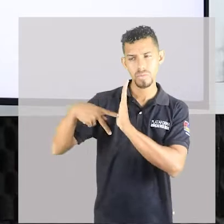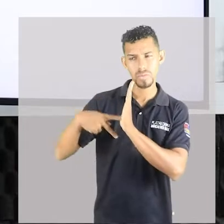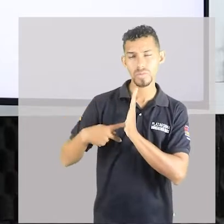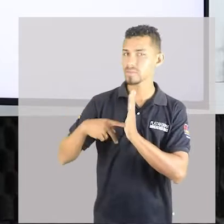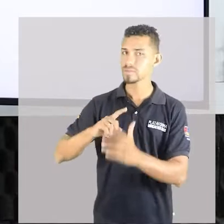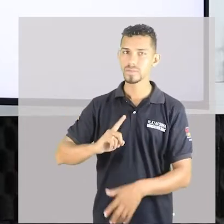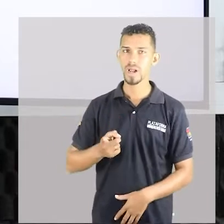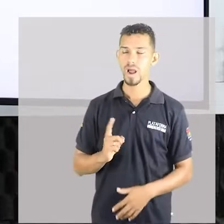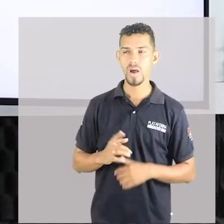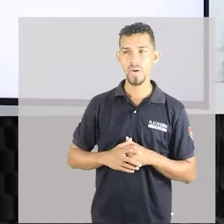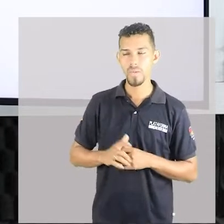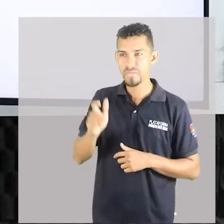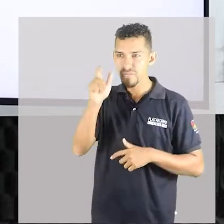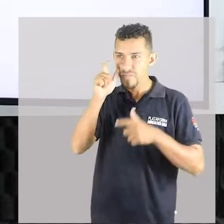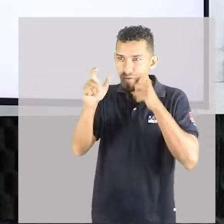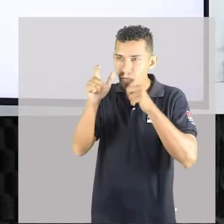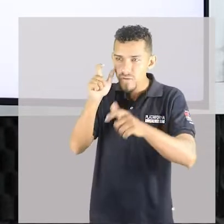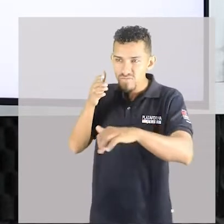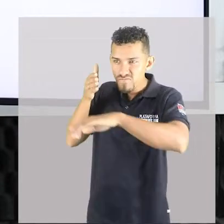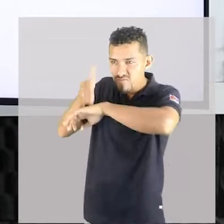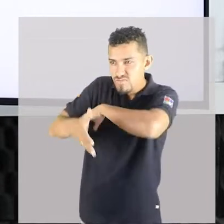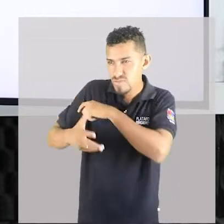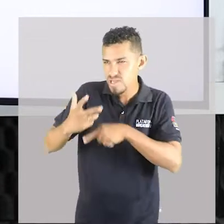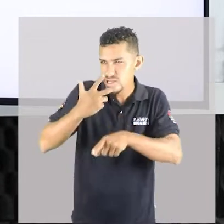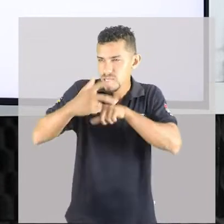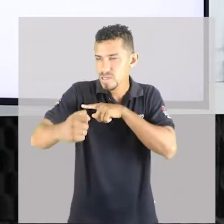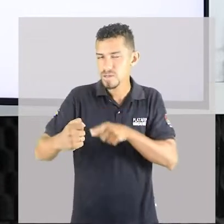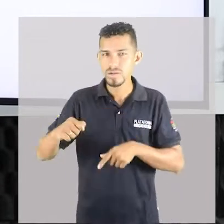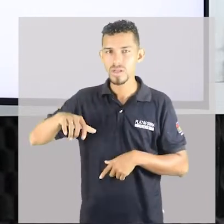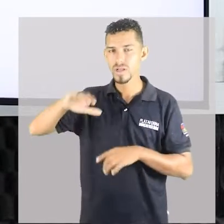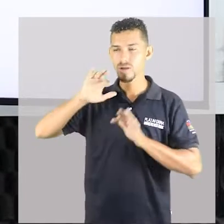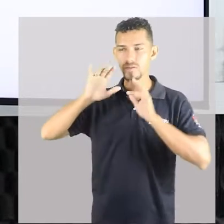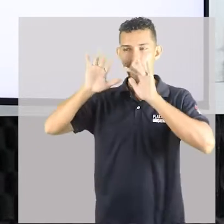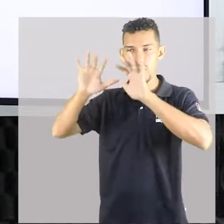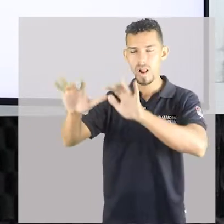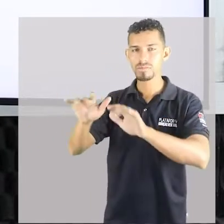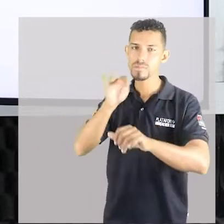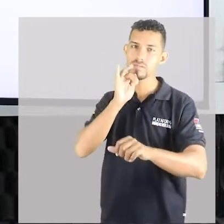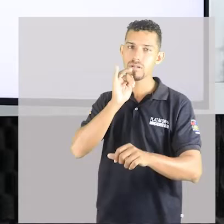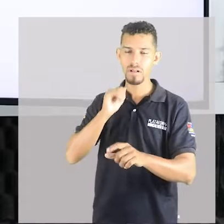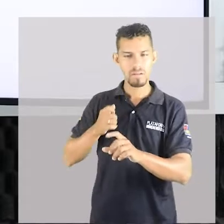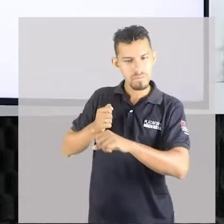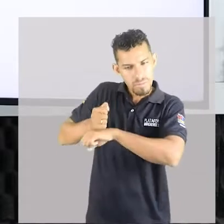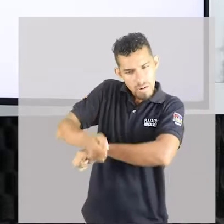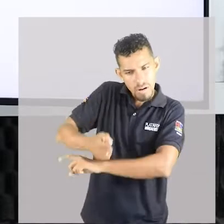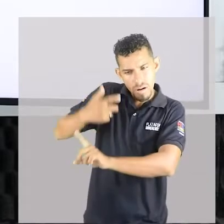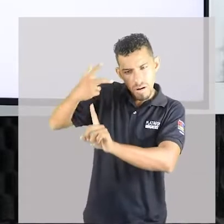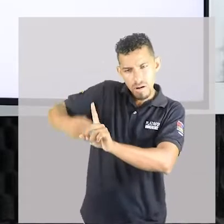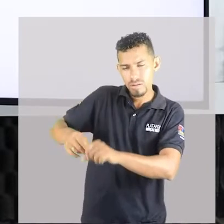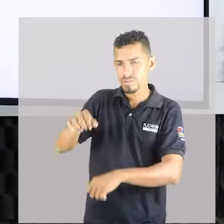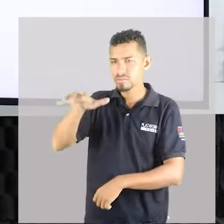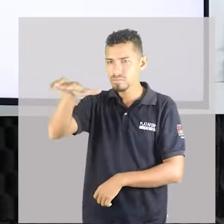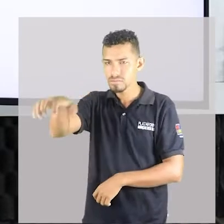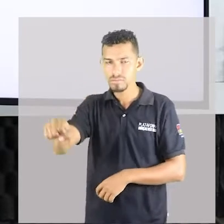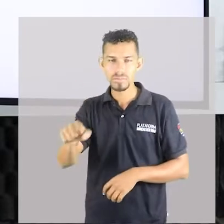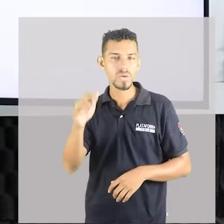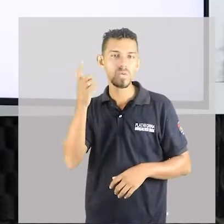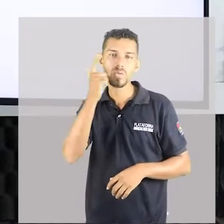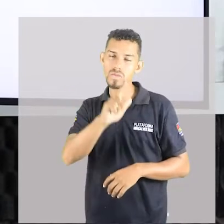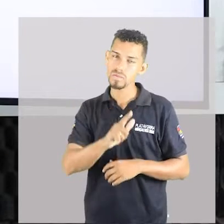comercial. Não, eu vejo a oportunidade de quê? De colonizar, a oportunidade de explorar e retirar aquilo que eu